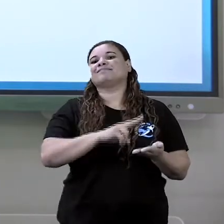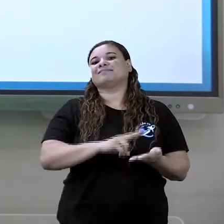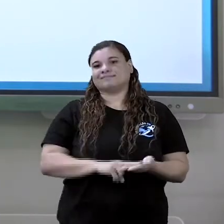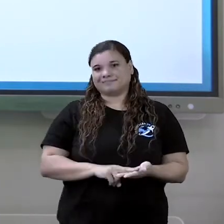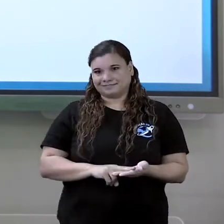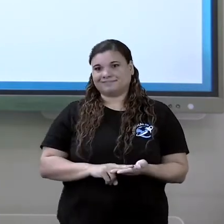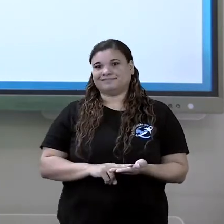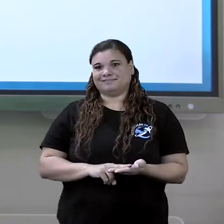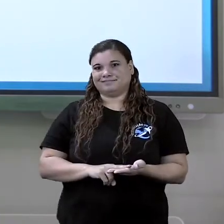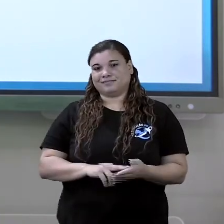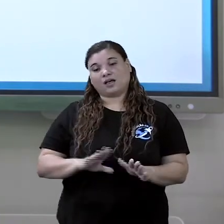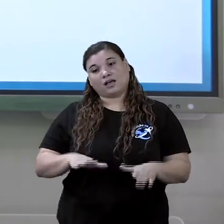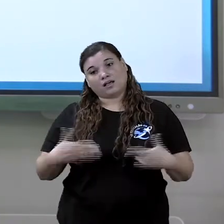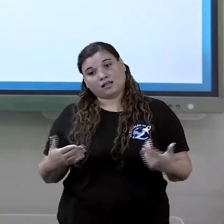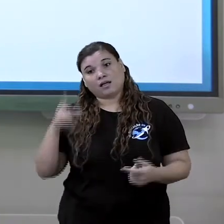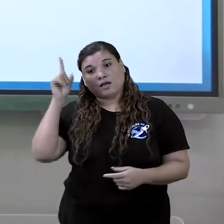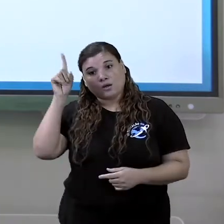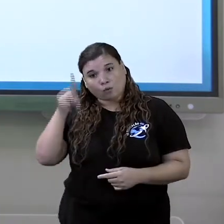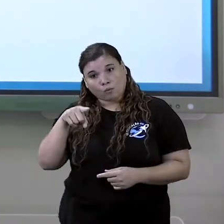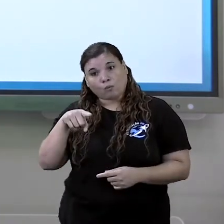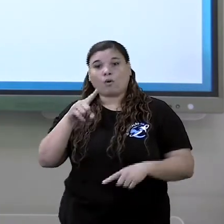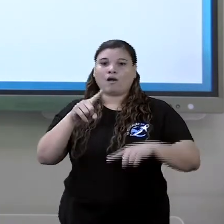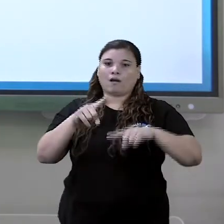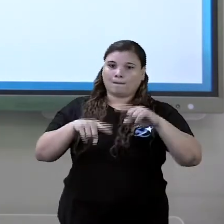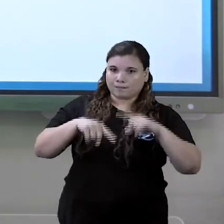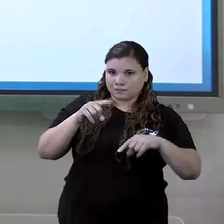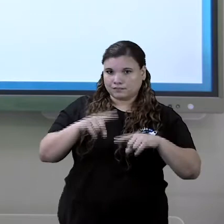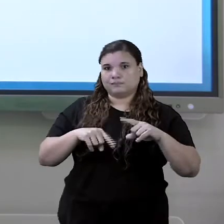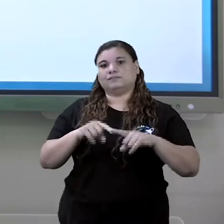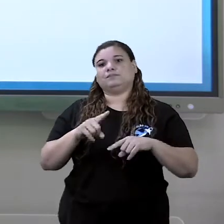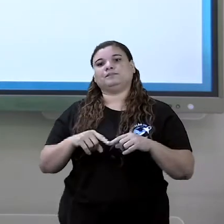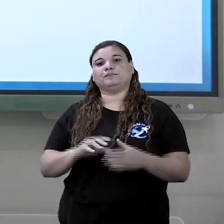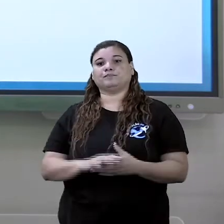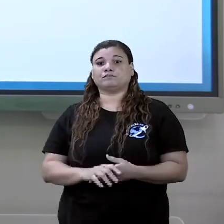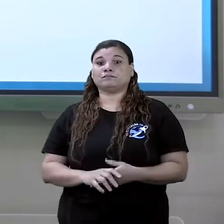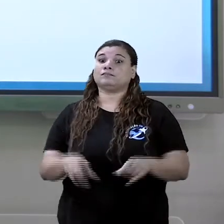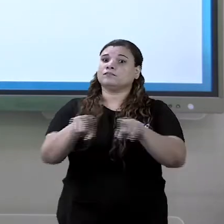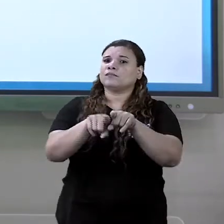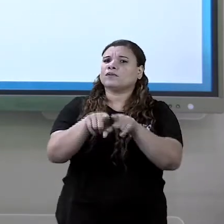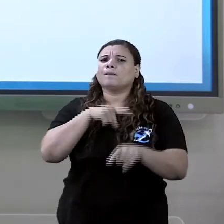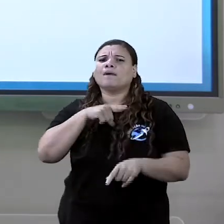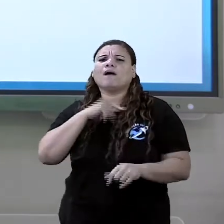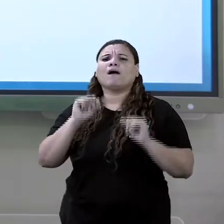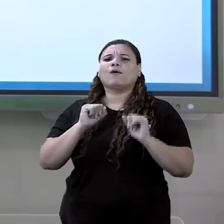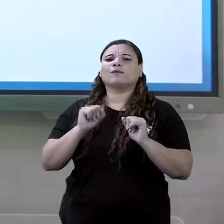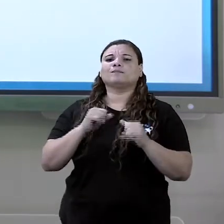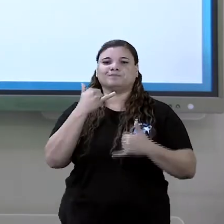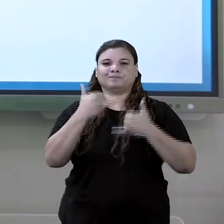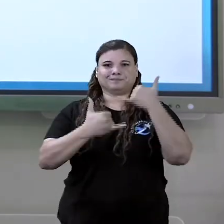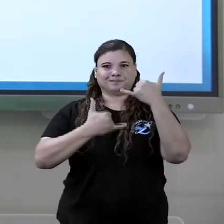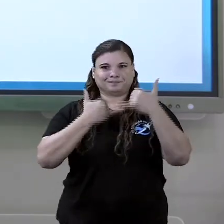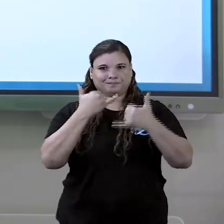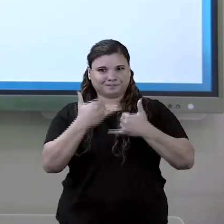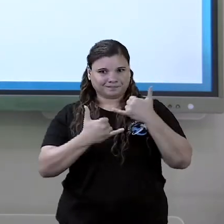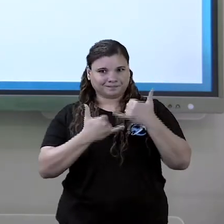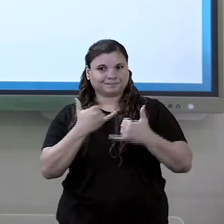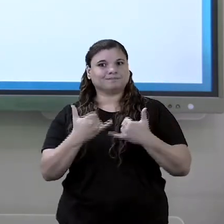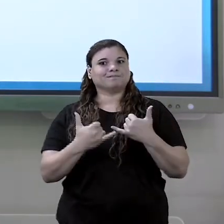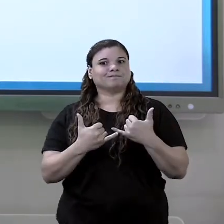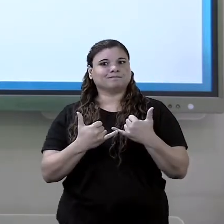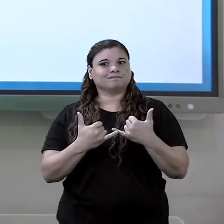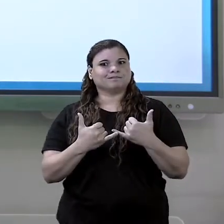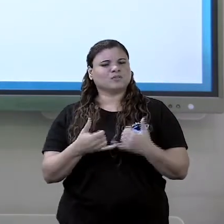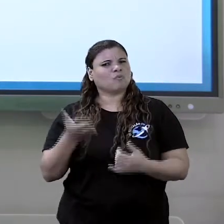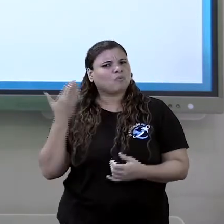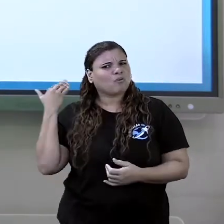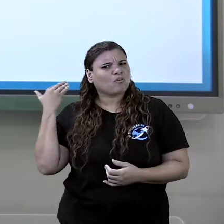material. E os brinquedos? Os brinquedos da época da vovó? São iguais aos de hoje?